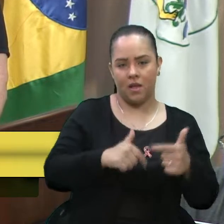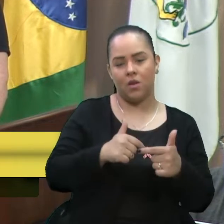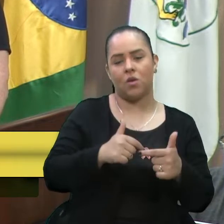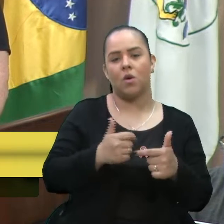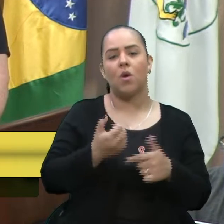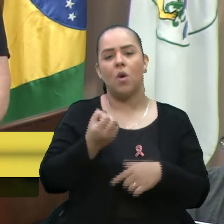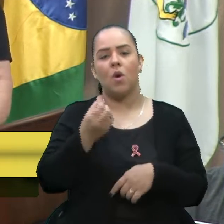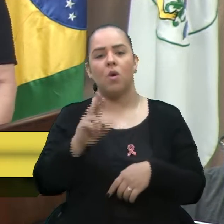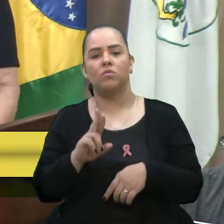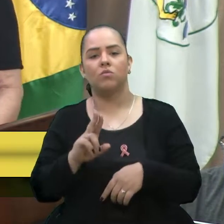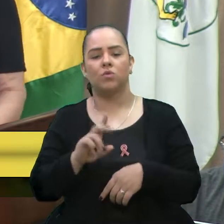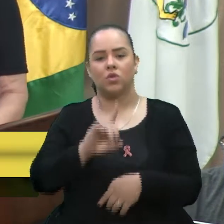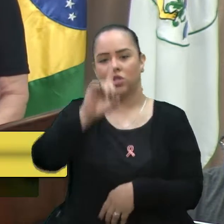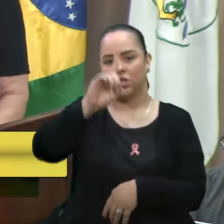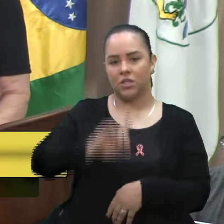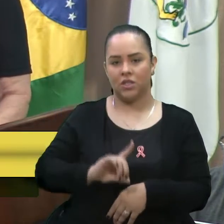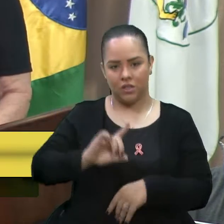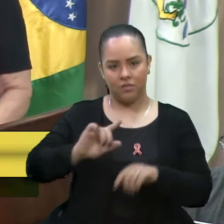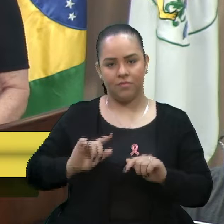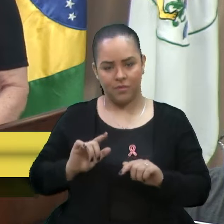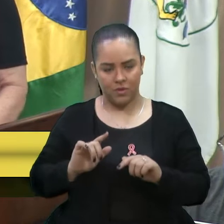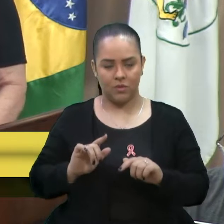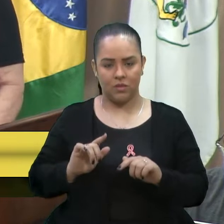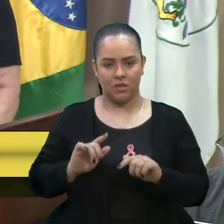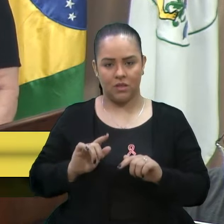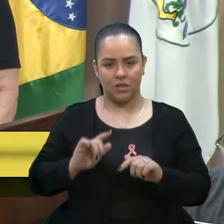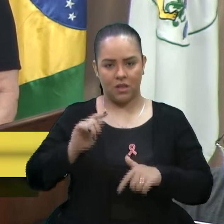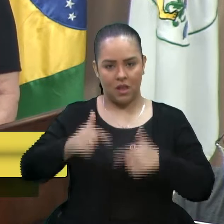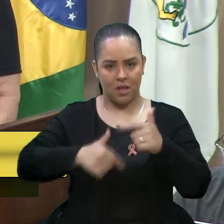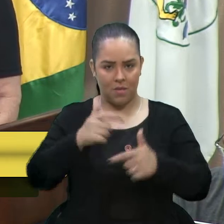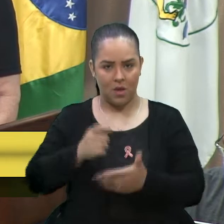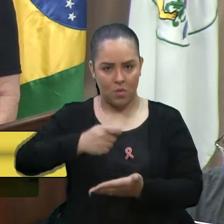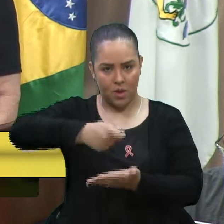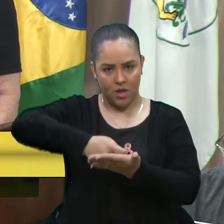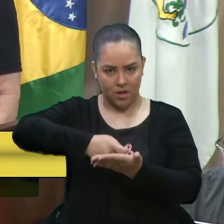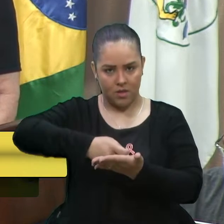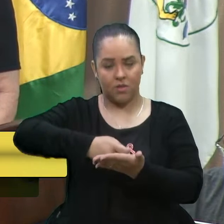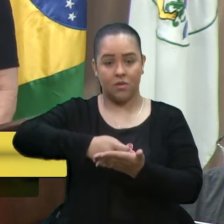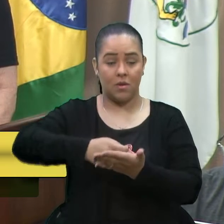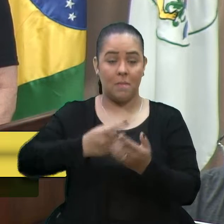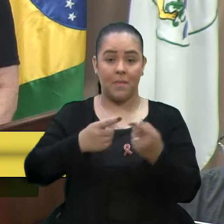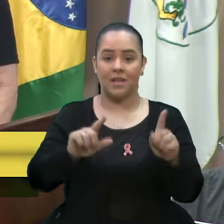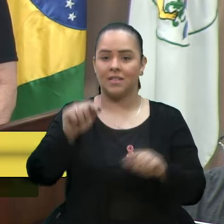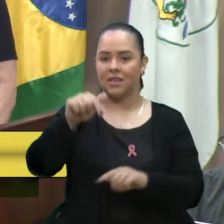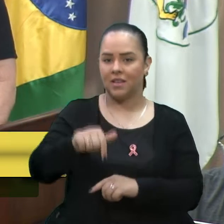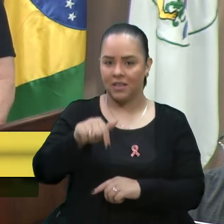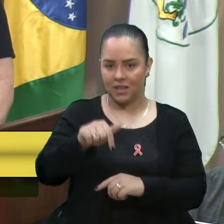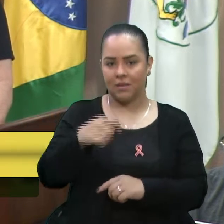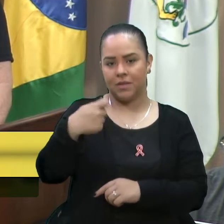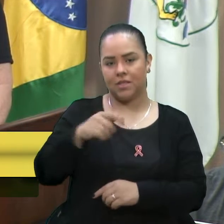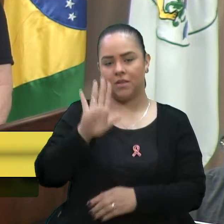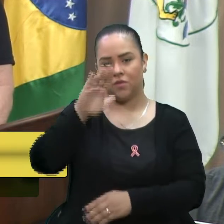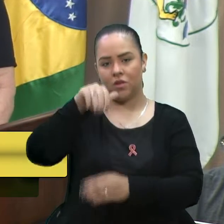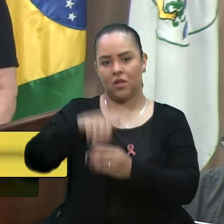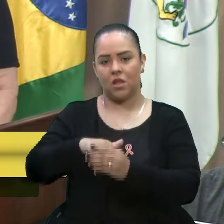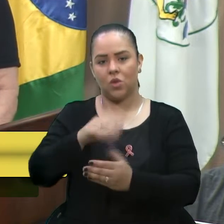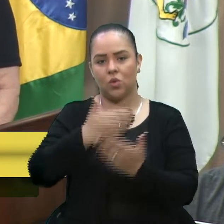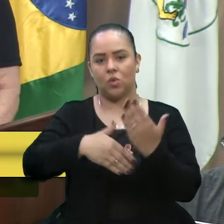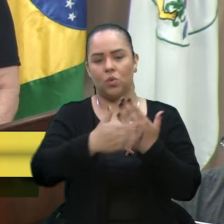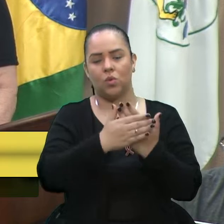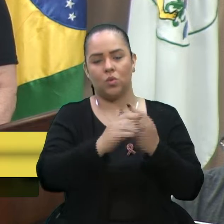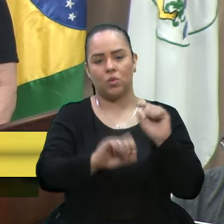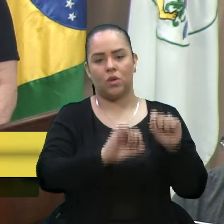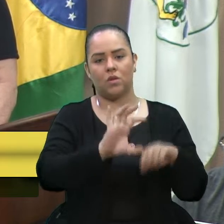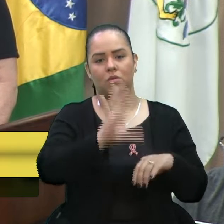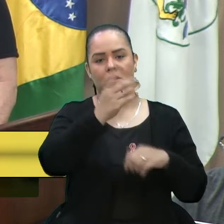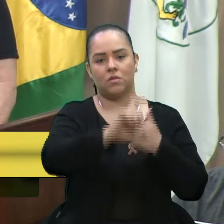deveres, é aqui nesta casa que as proposições do Executivo precisam ser avaliadas, votadas, apreciadas. E